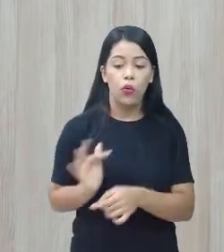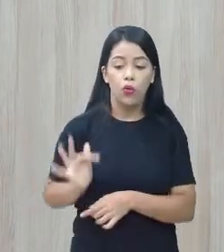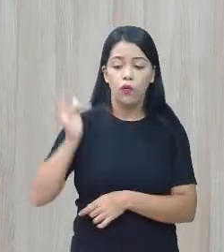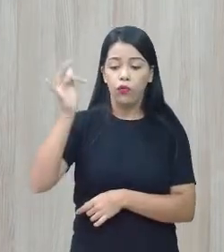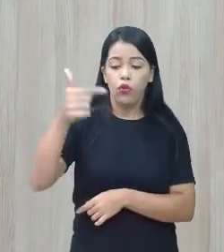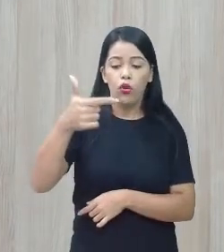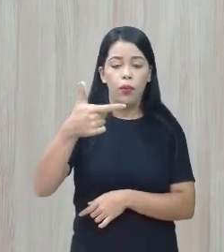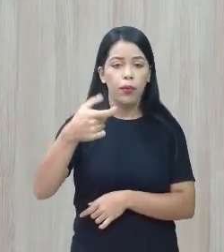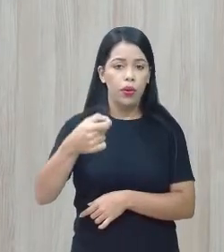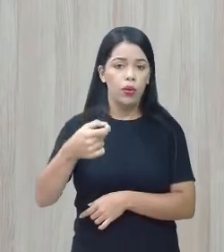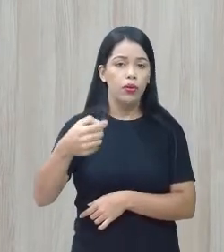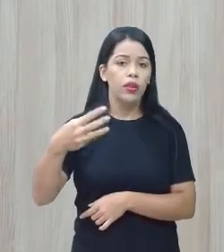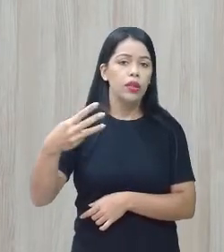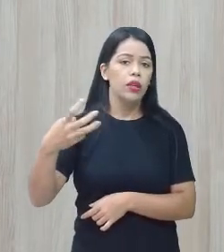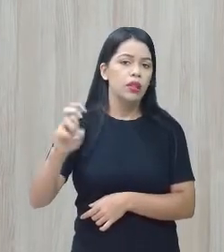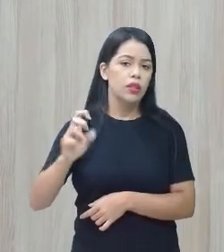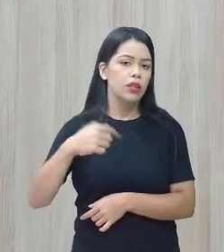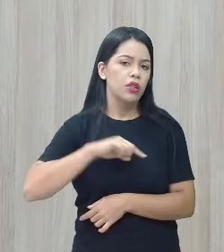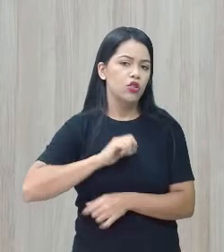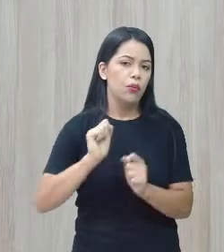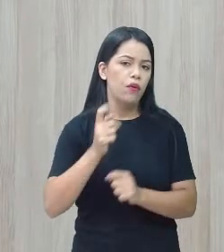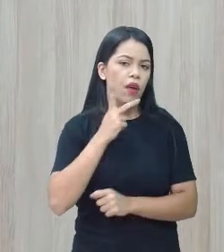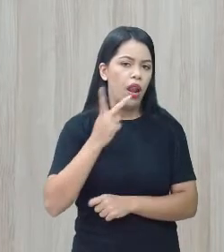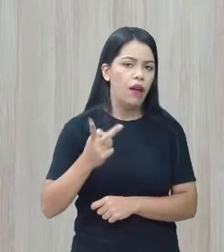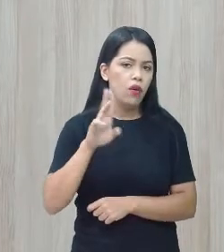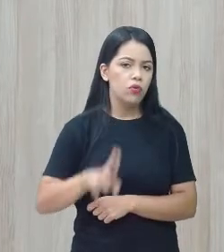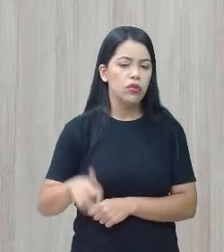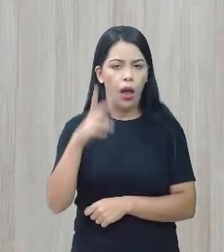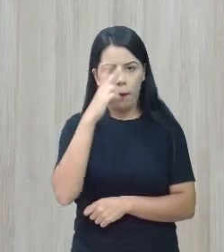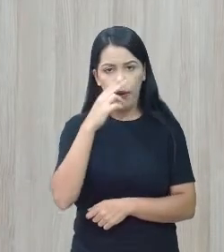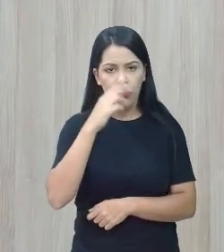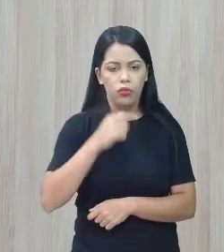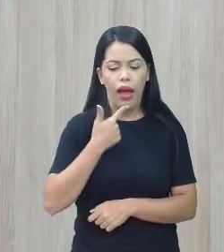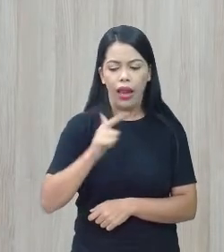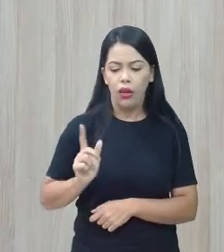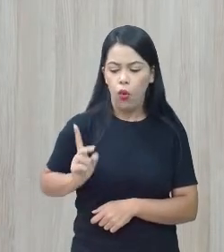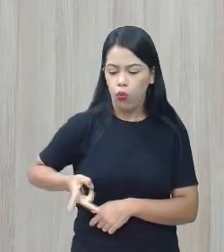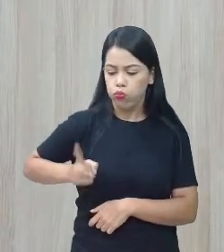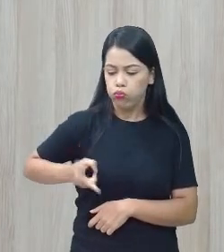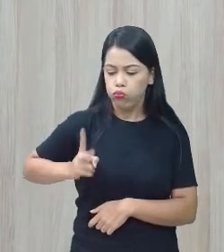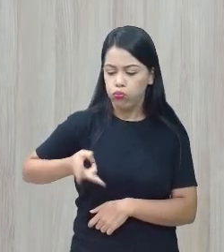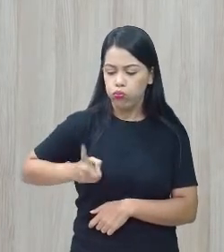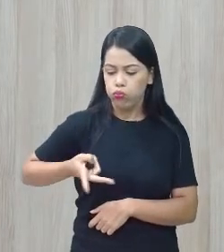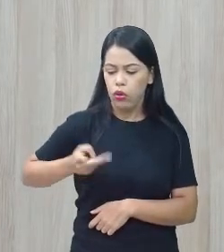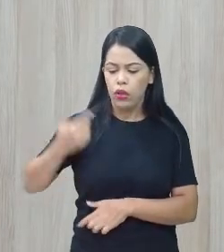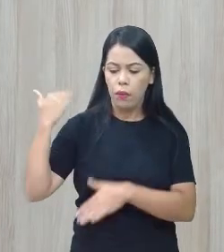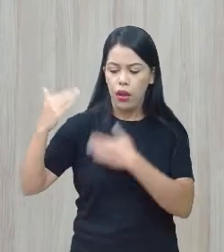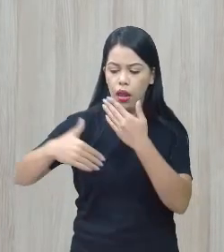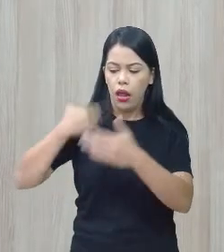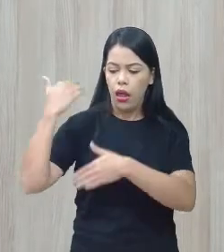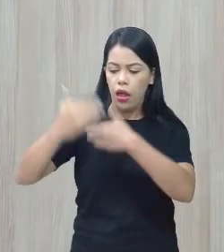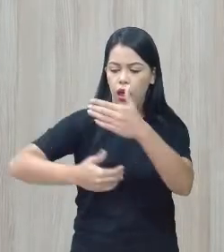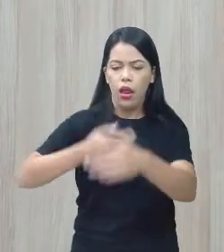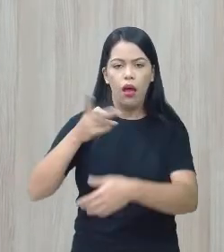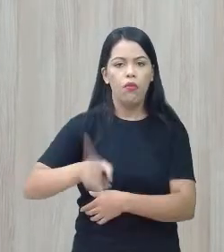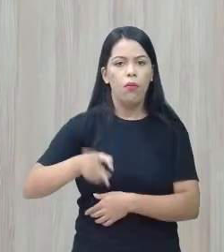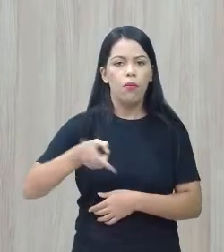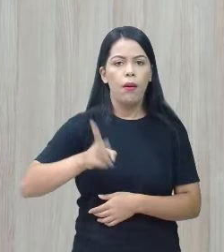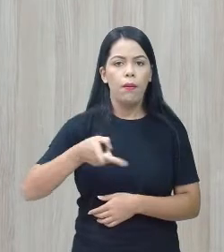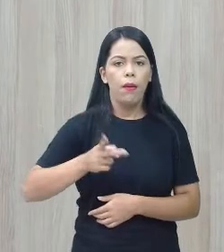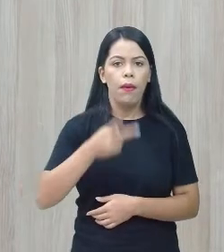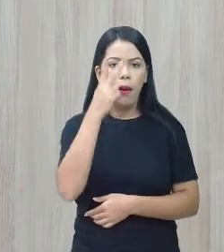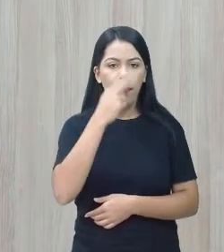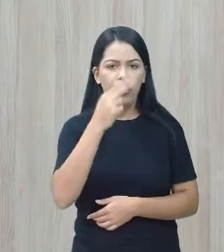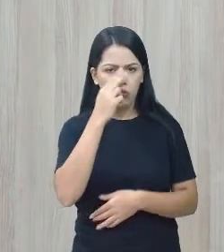2035? Será que a gente pode dizer que a língua ela se mantém a mesma ao longo da história? E